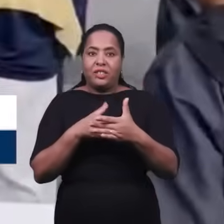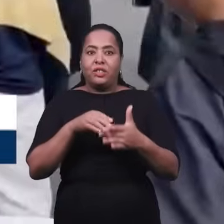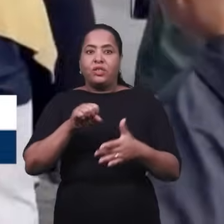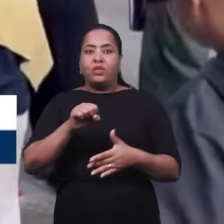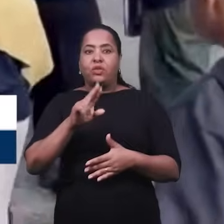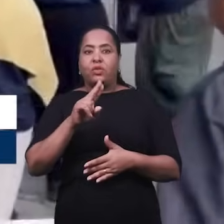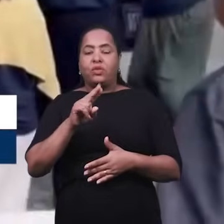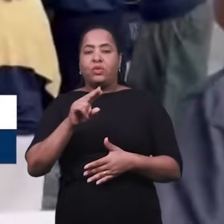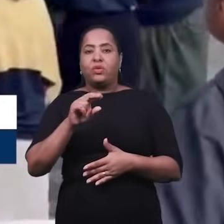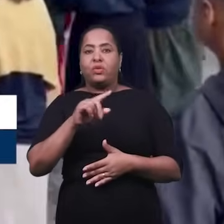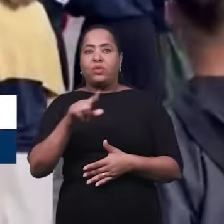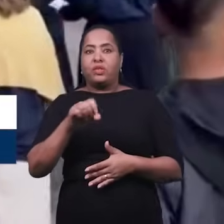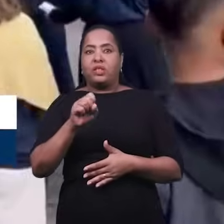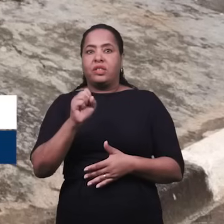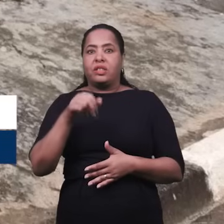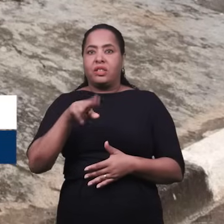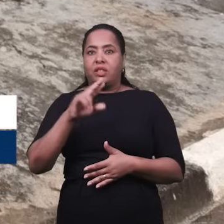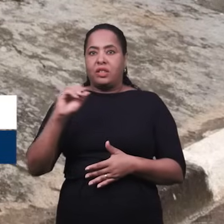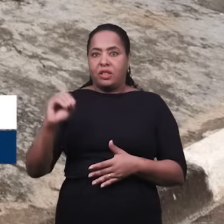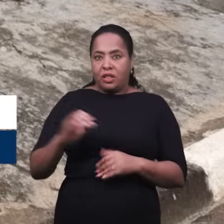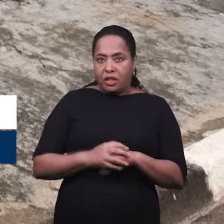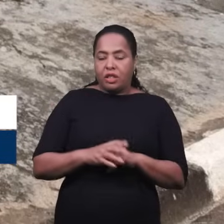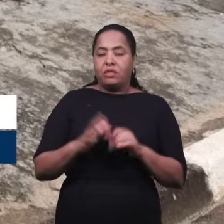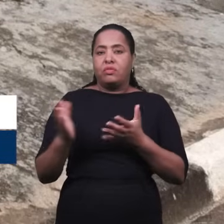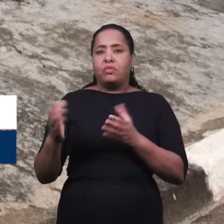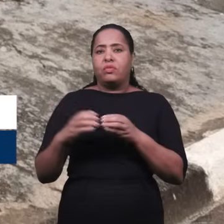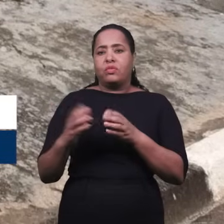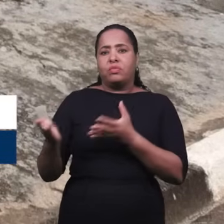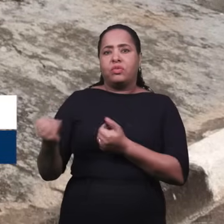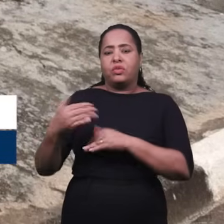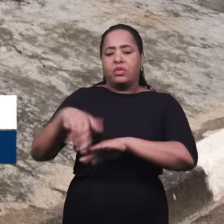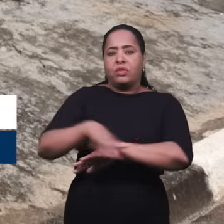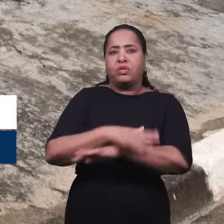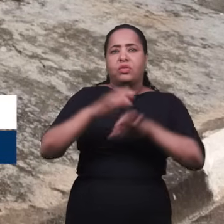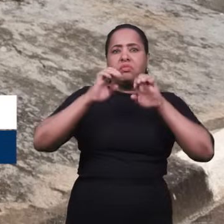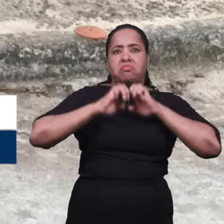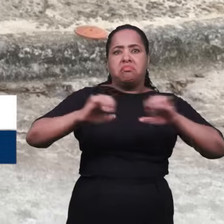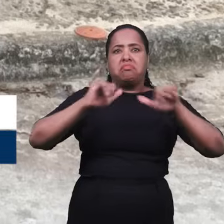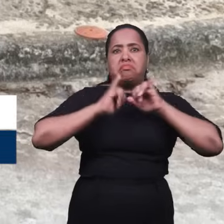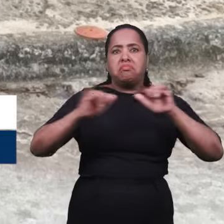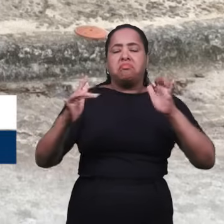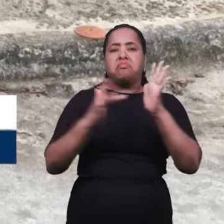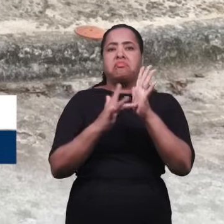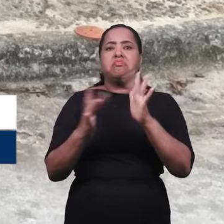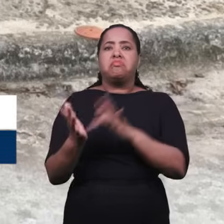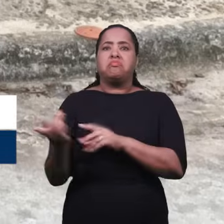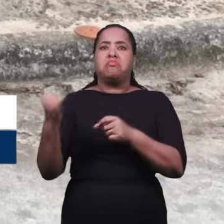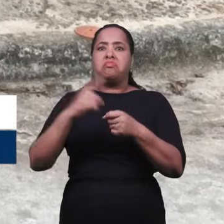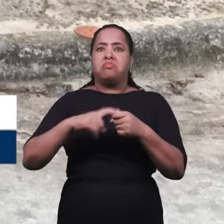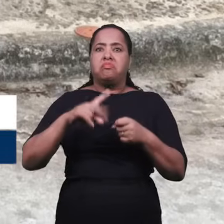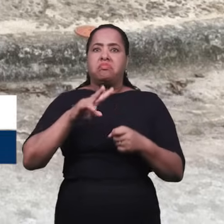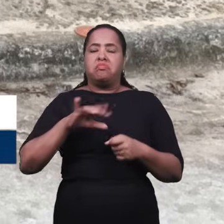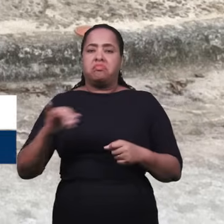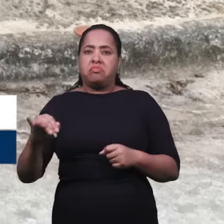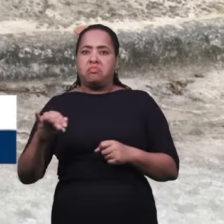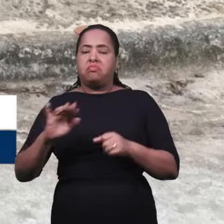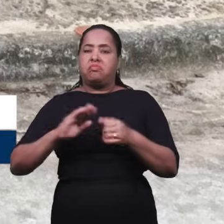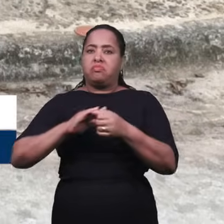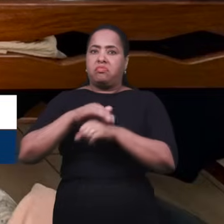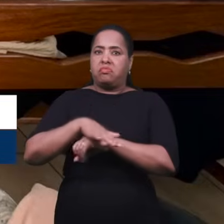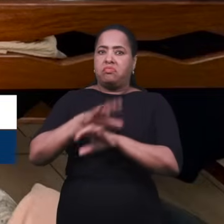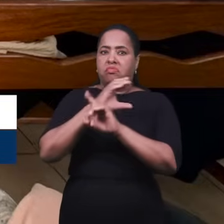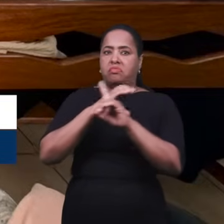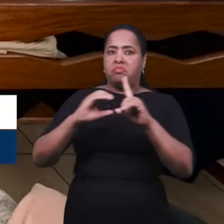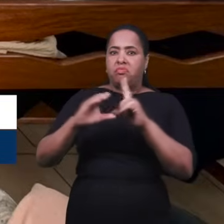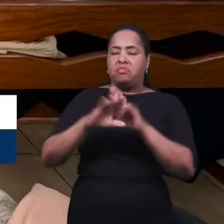Suzano. Os jovens, juntamente com a igreja, foram às ruas proclamar a volta do Senhor. E ao final do dia, um